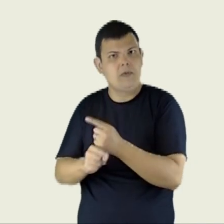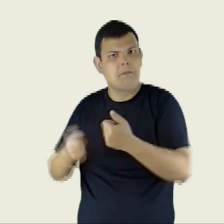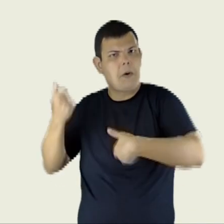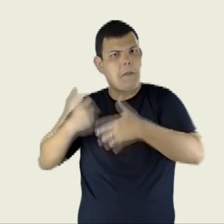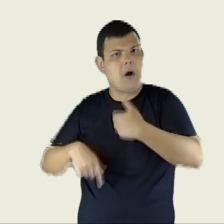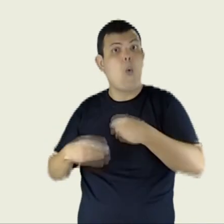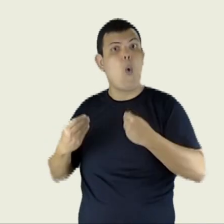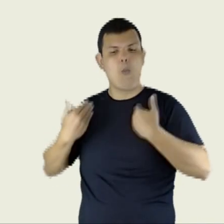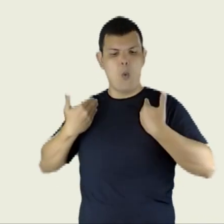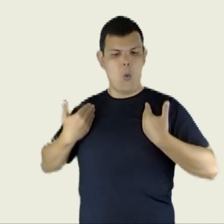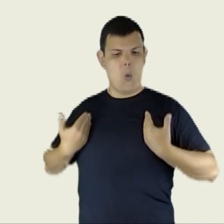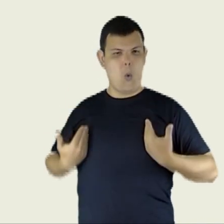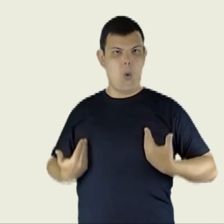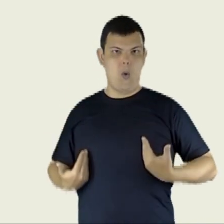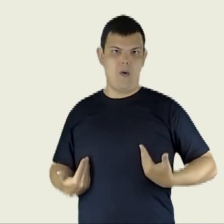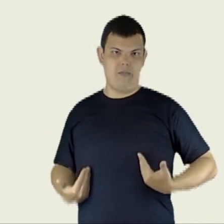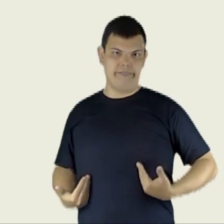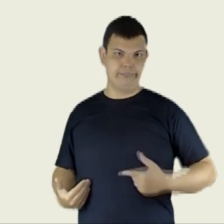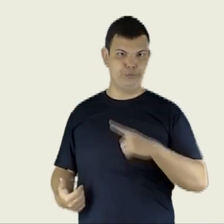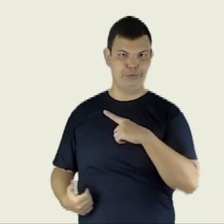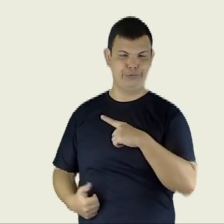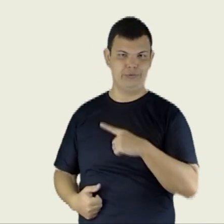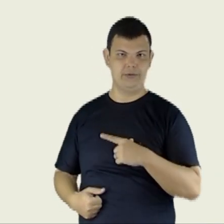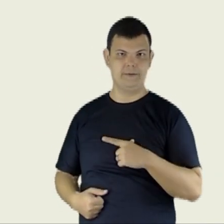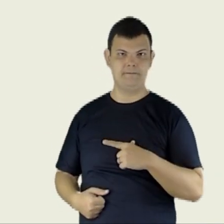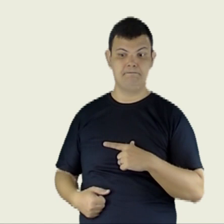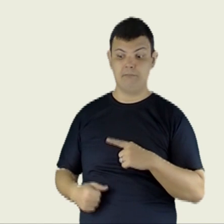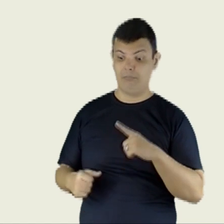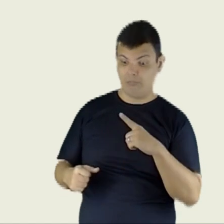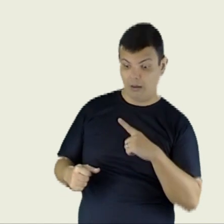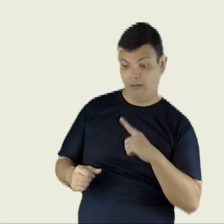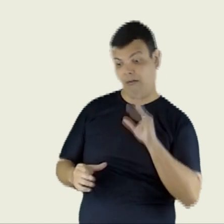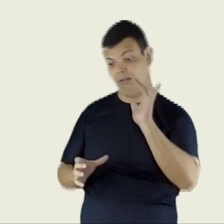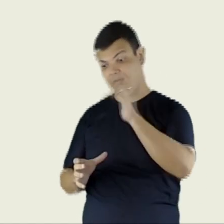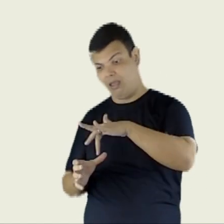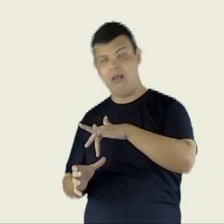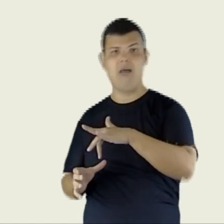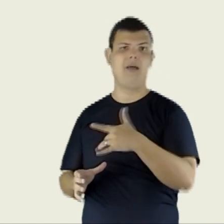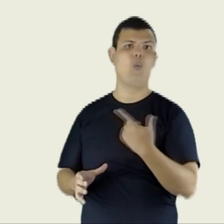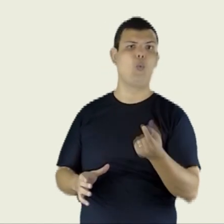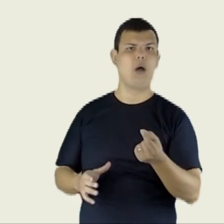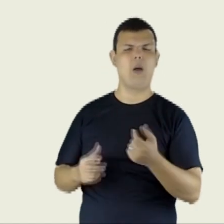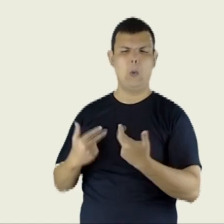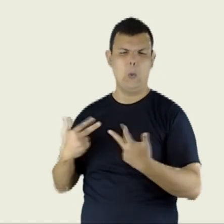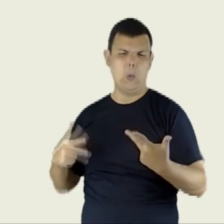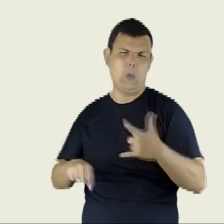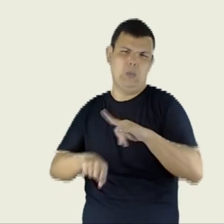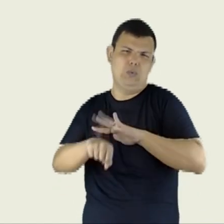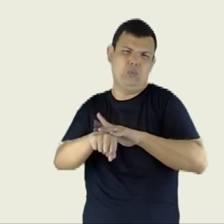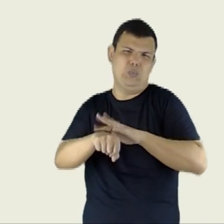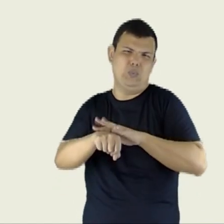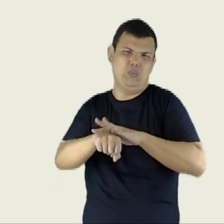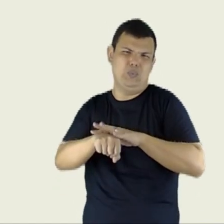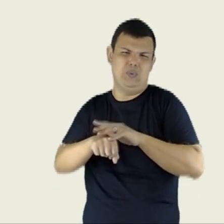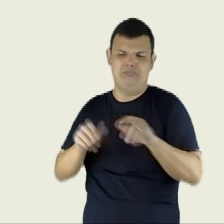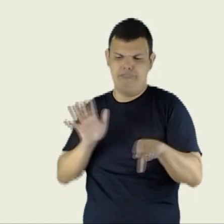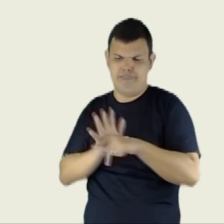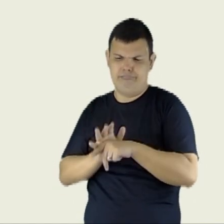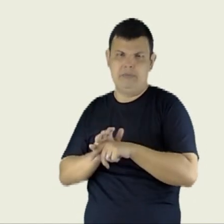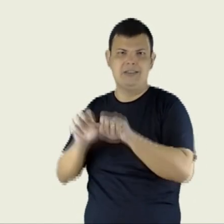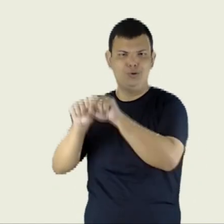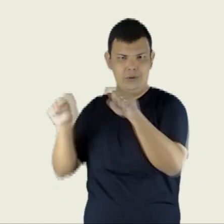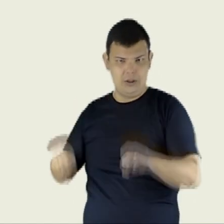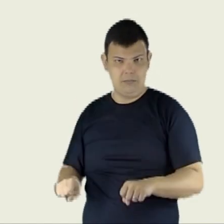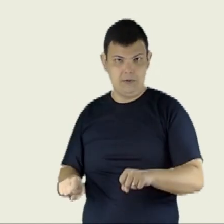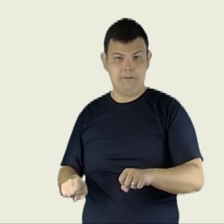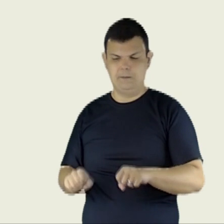estado fisiológico do organismo, sobre a presença e a evolução de muitas doenças sistêmicas, sobre